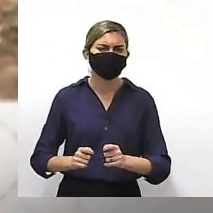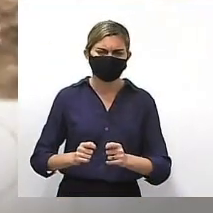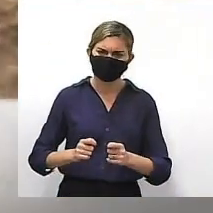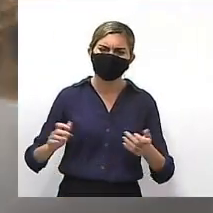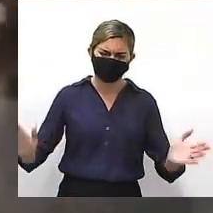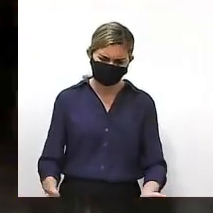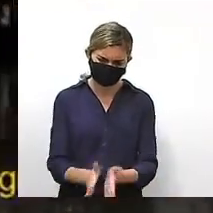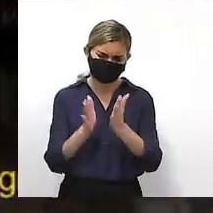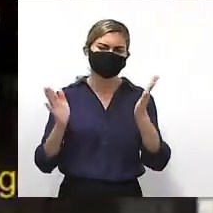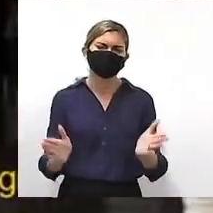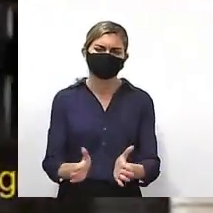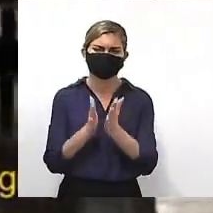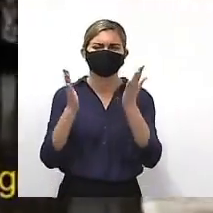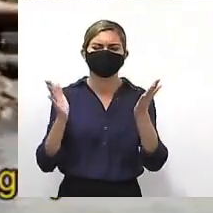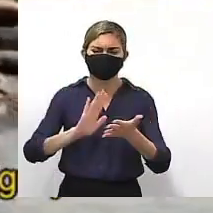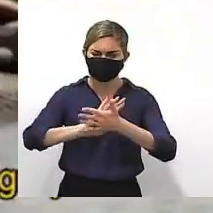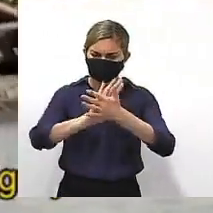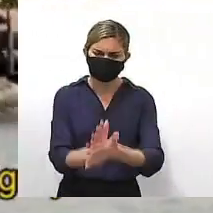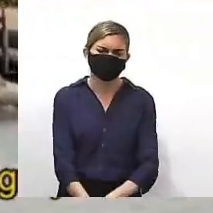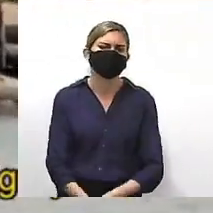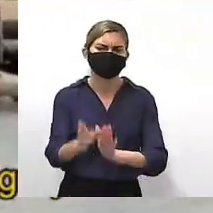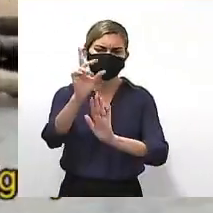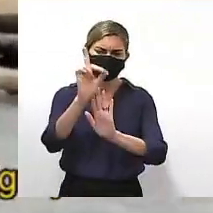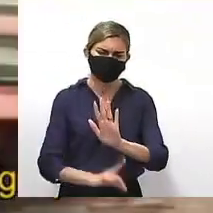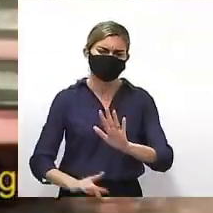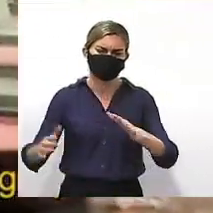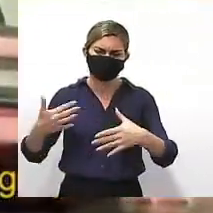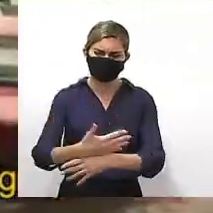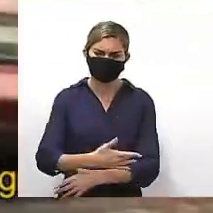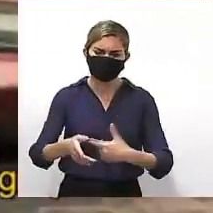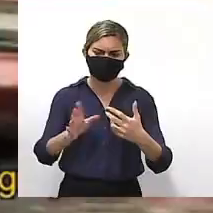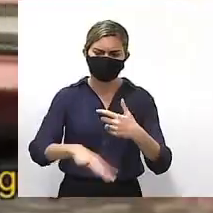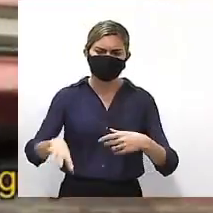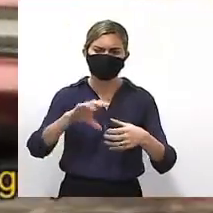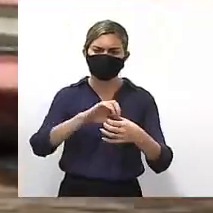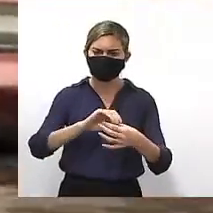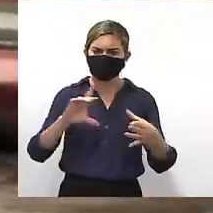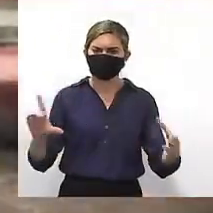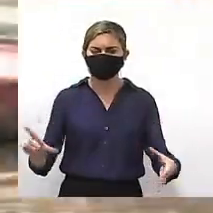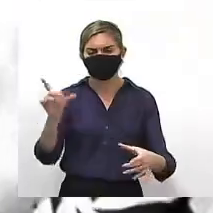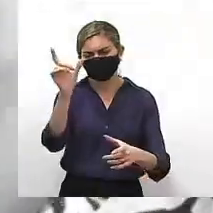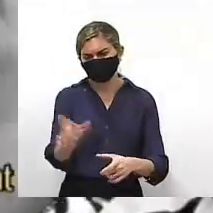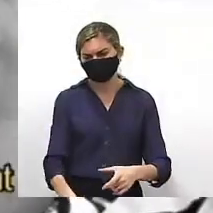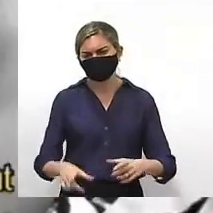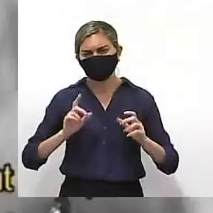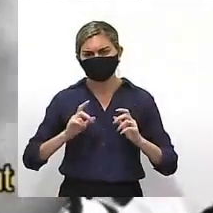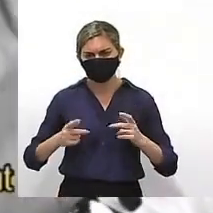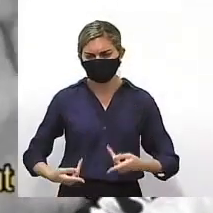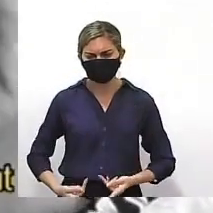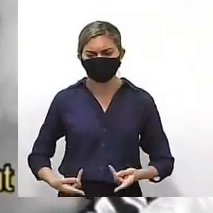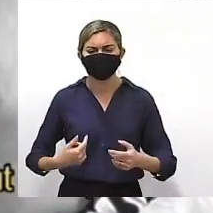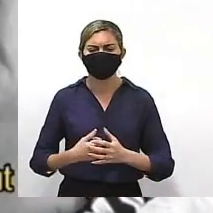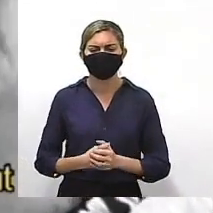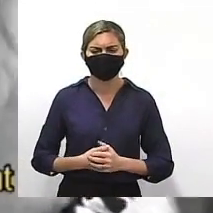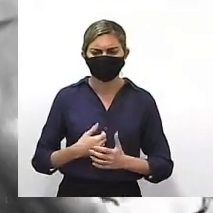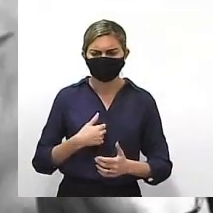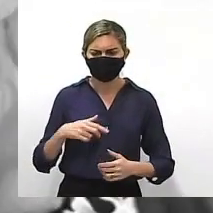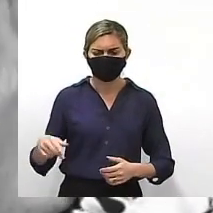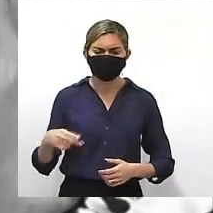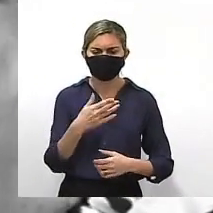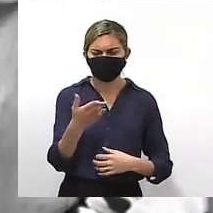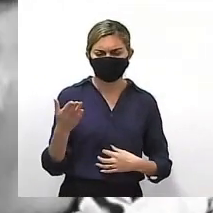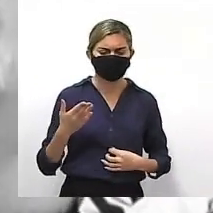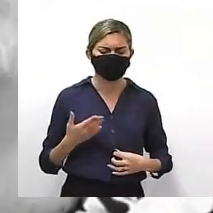extrema pobreza e excluída dos direitos à cidadania e à dignidade humana. Eles chamavam Ilha Sem Deus, né? Quando